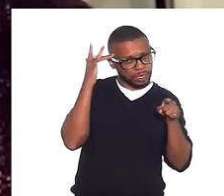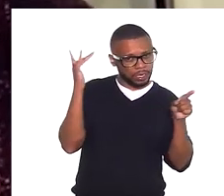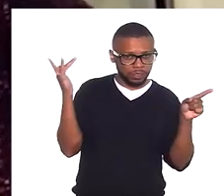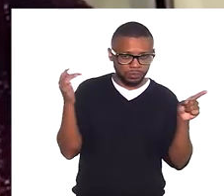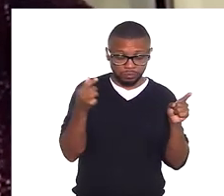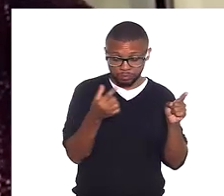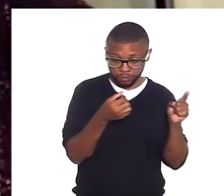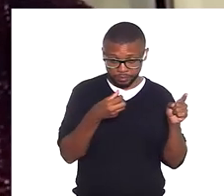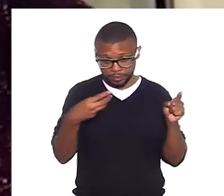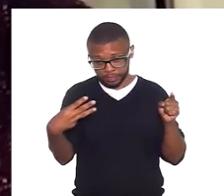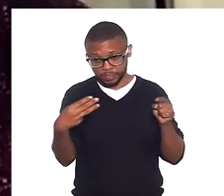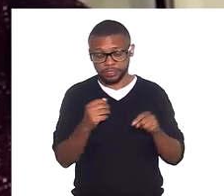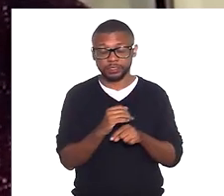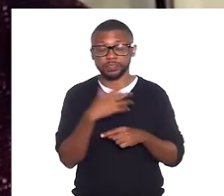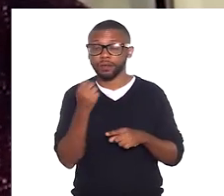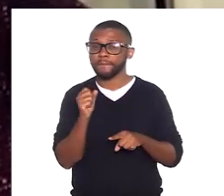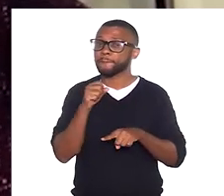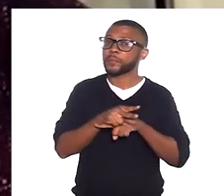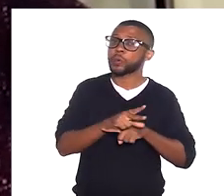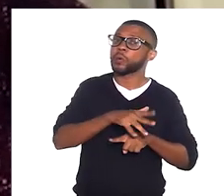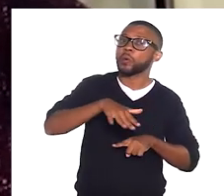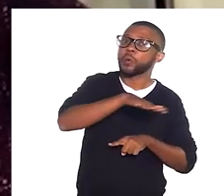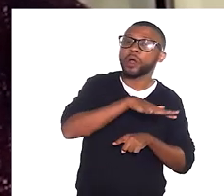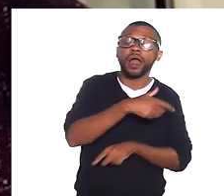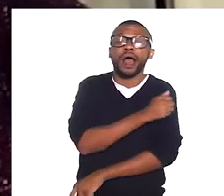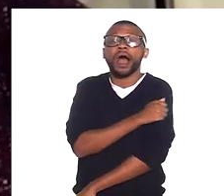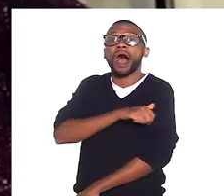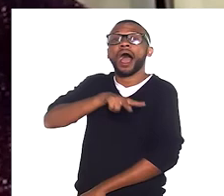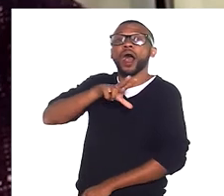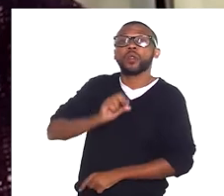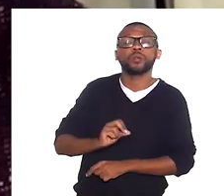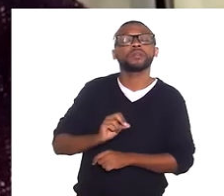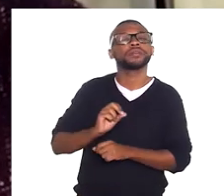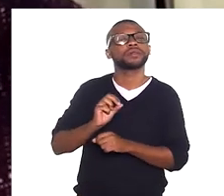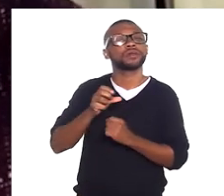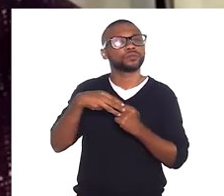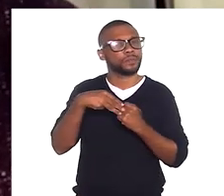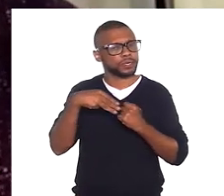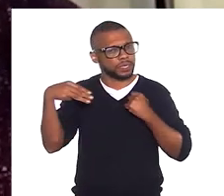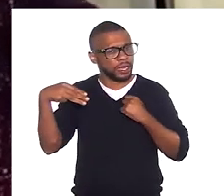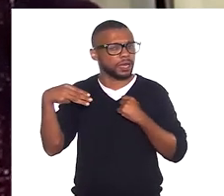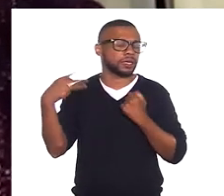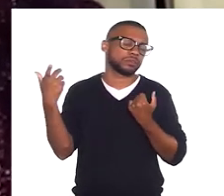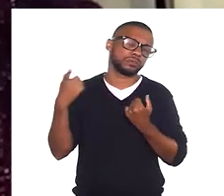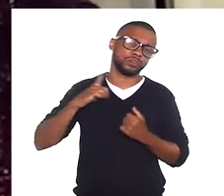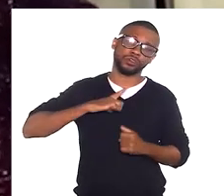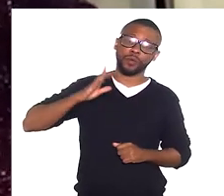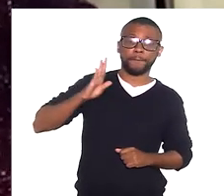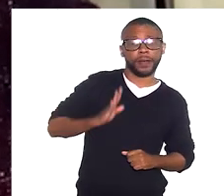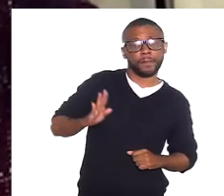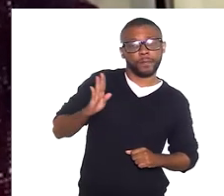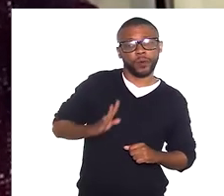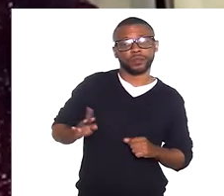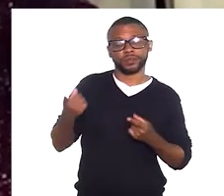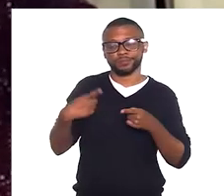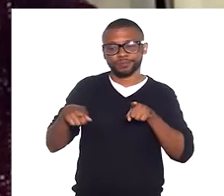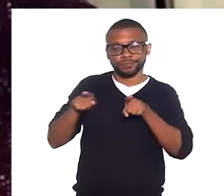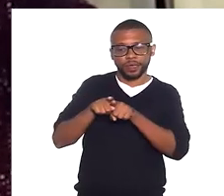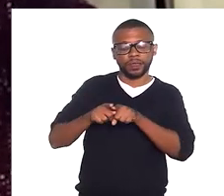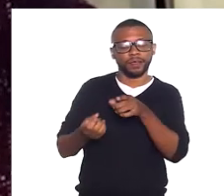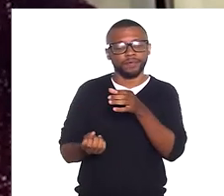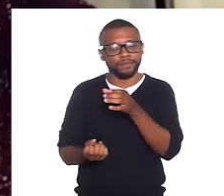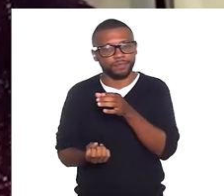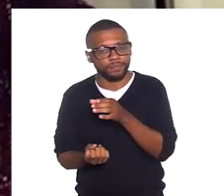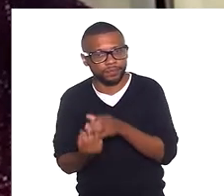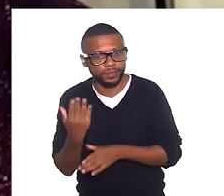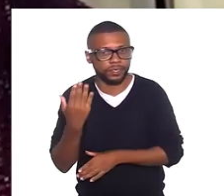2003. E eu fui para lá porque eu era orientanda da Edna Rolan, numa bolsa que eu tinha